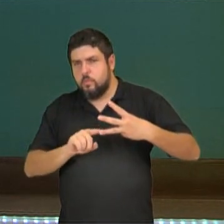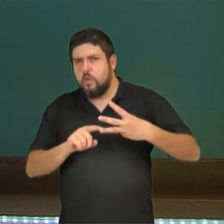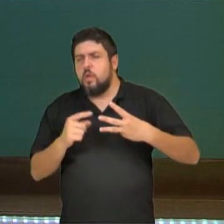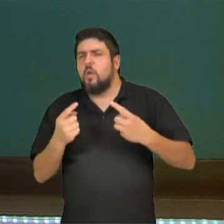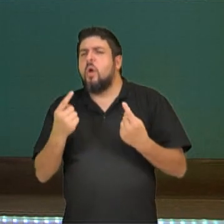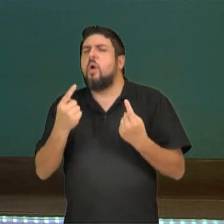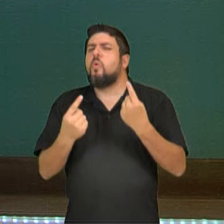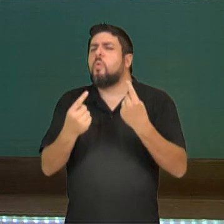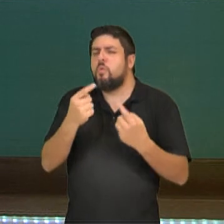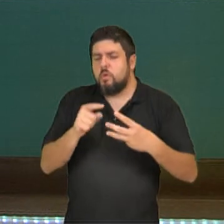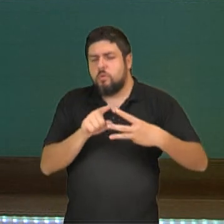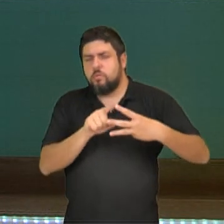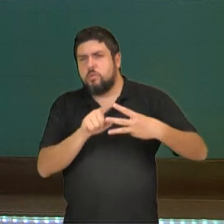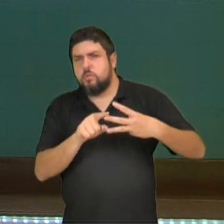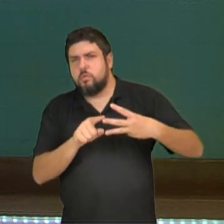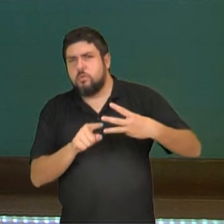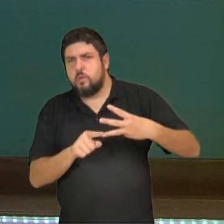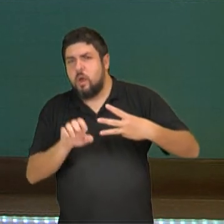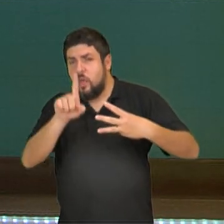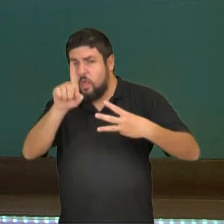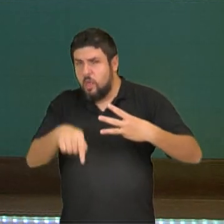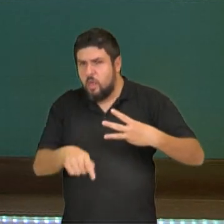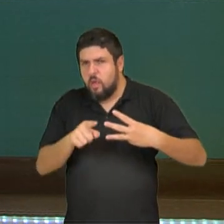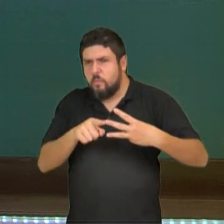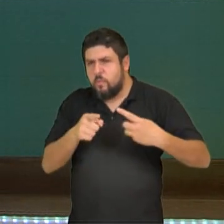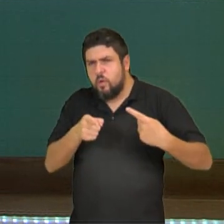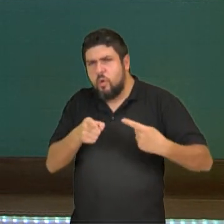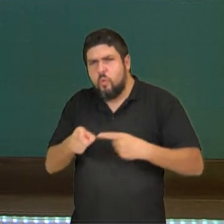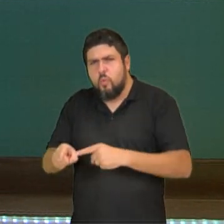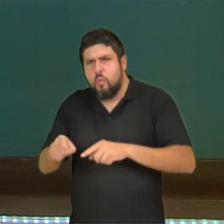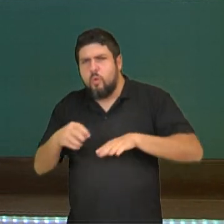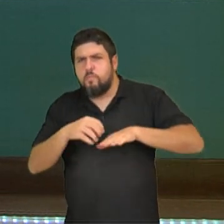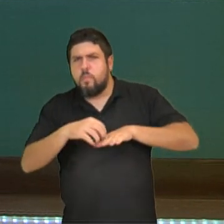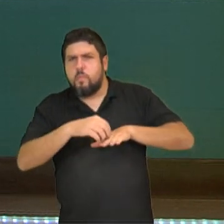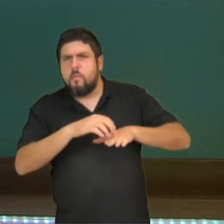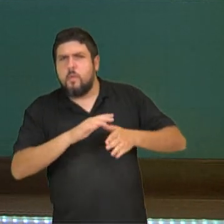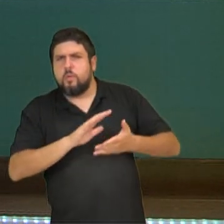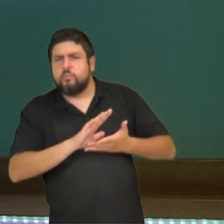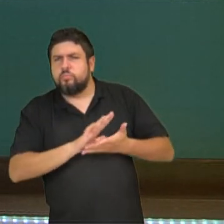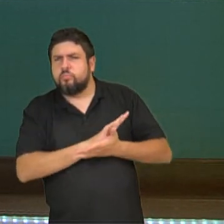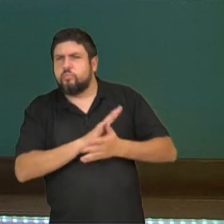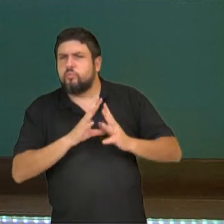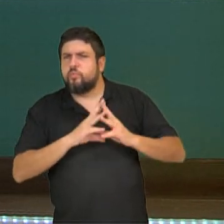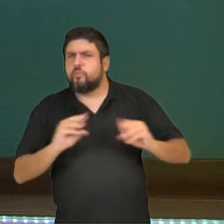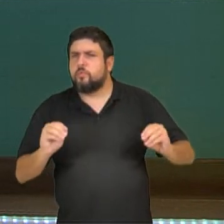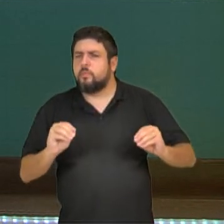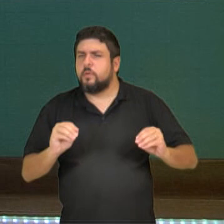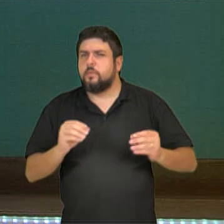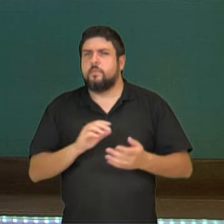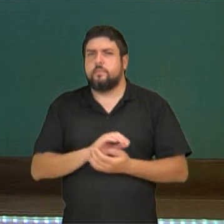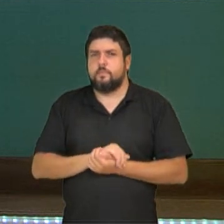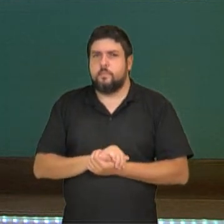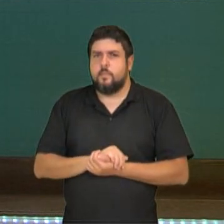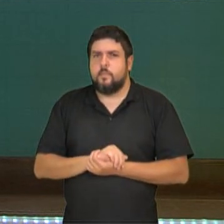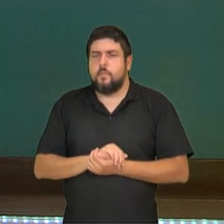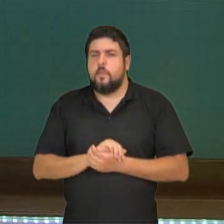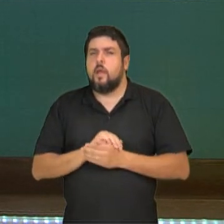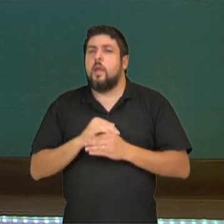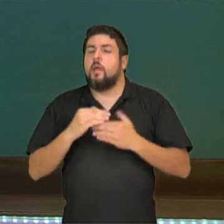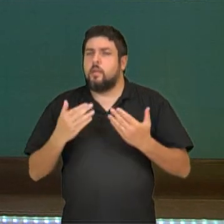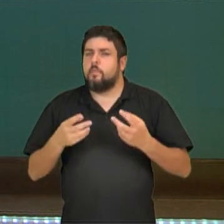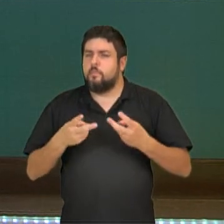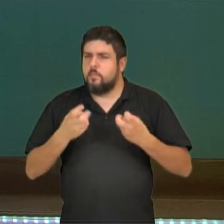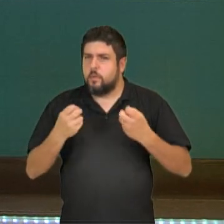atua diretamente no agente causador dessa infecção? Justifique sua resposta. Então, percebam, temos